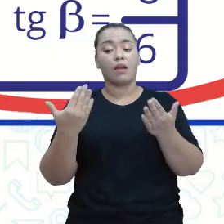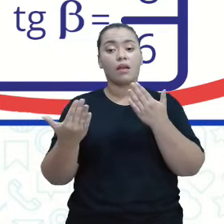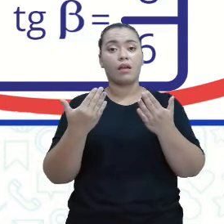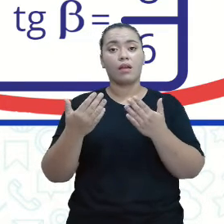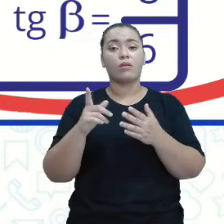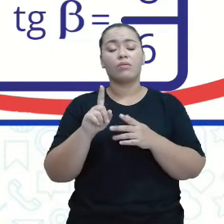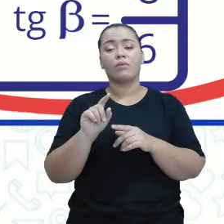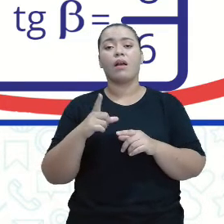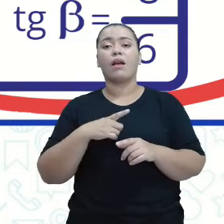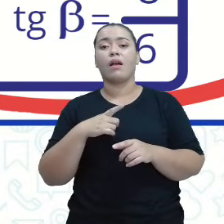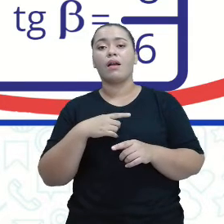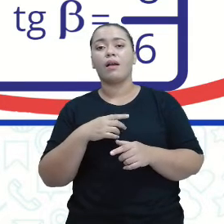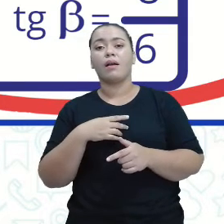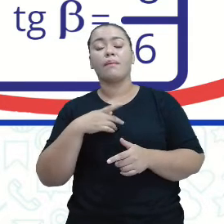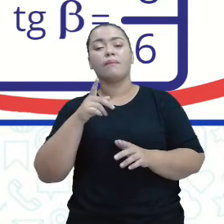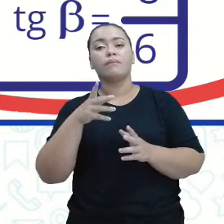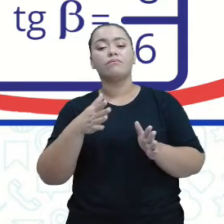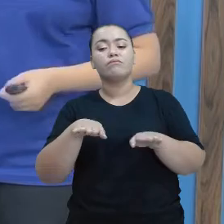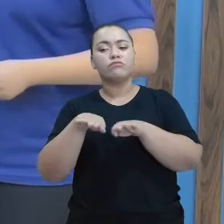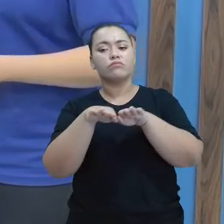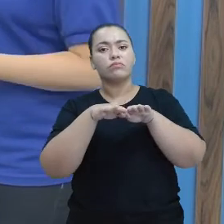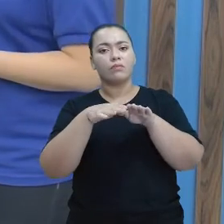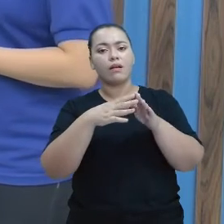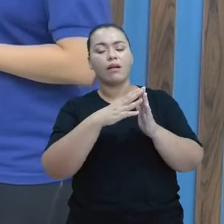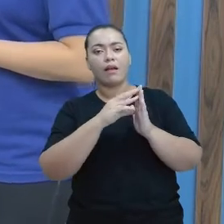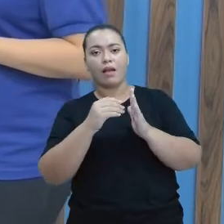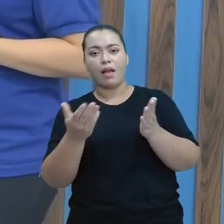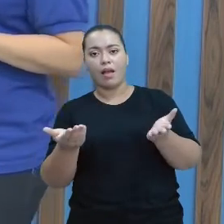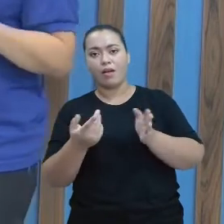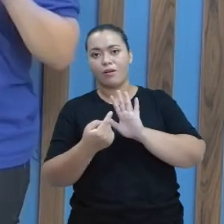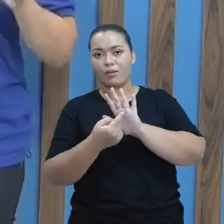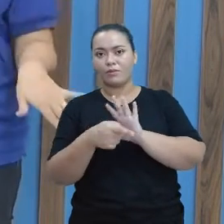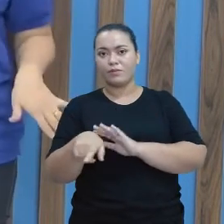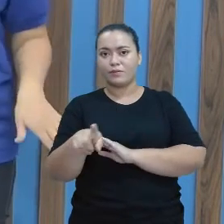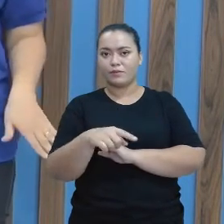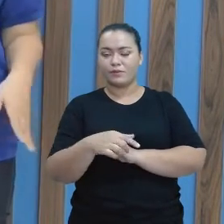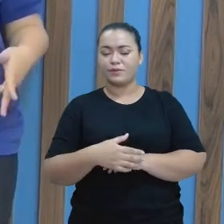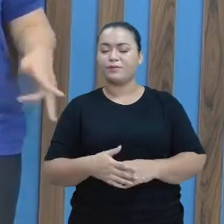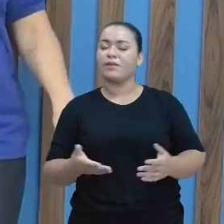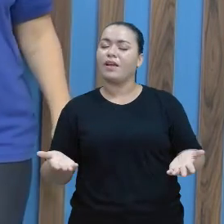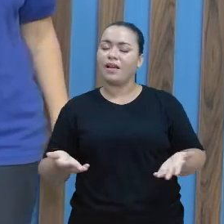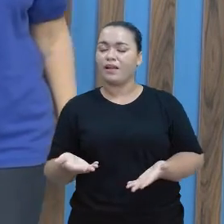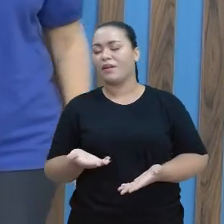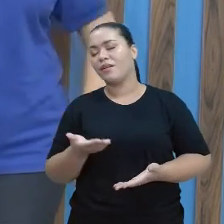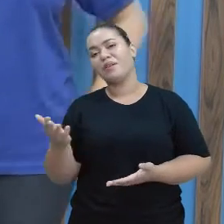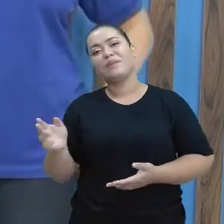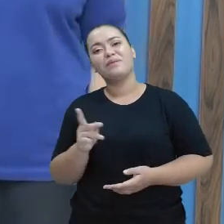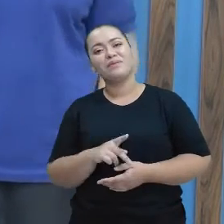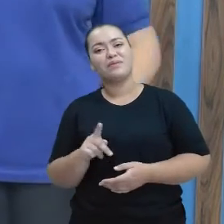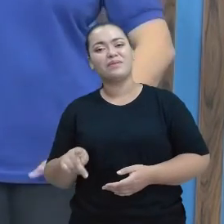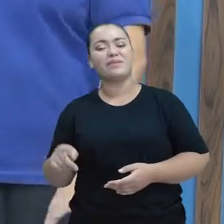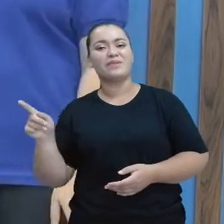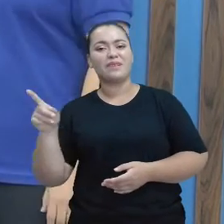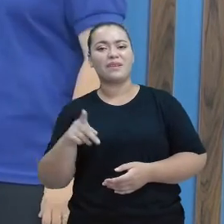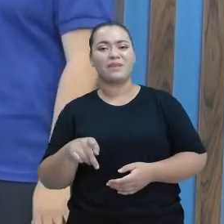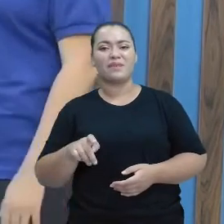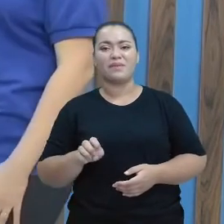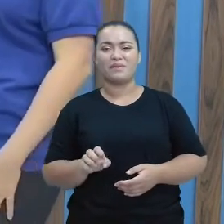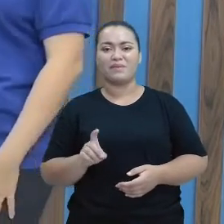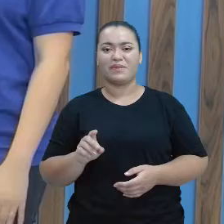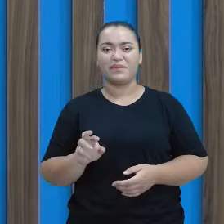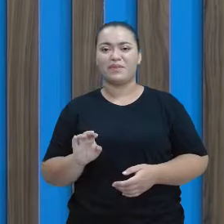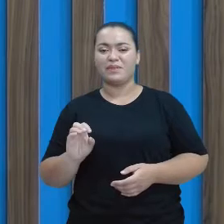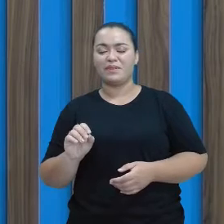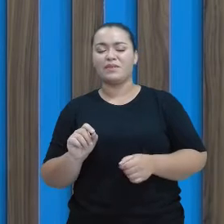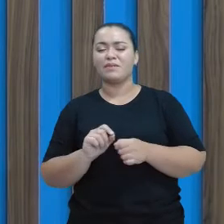acordo com cada um desses padrões que a gente apresentou para vocês, tá bom? Deixa eu passar agora sim para o professor Pedro, para ele fazer alguns comentários